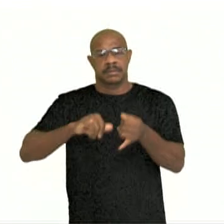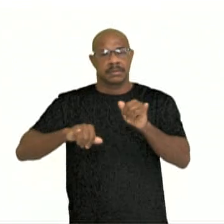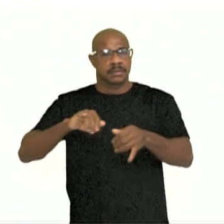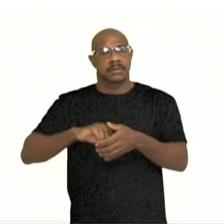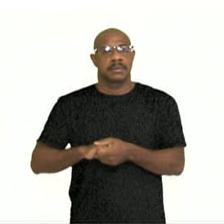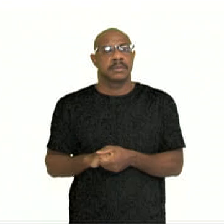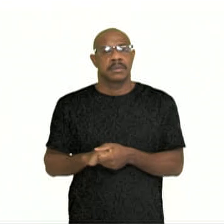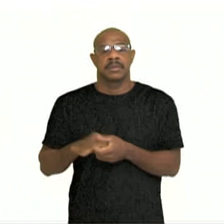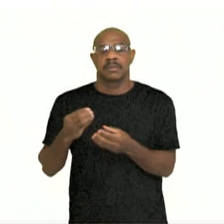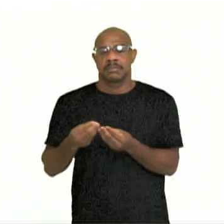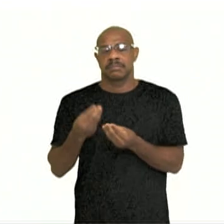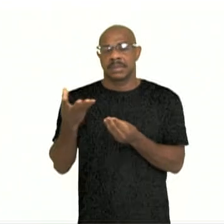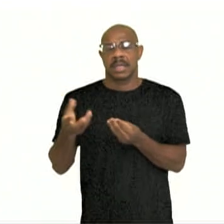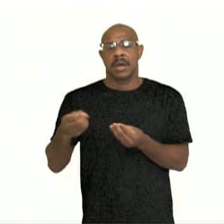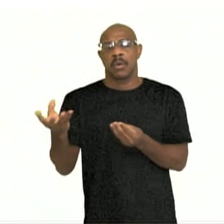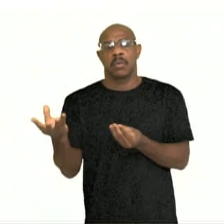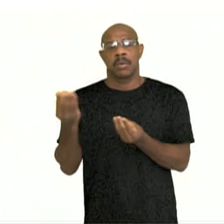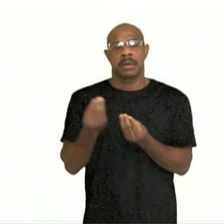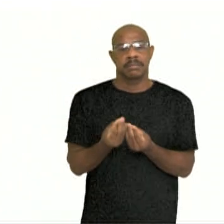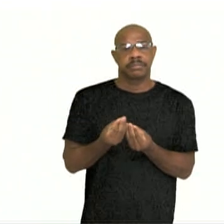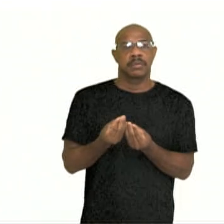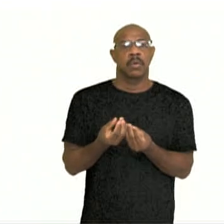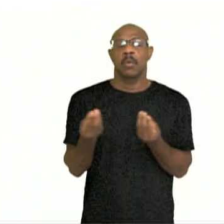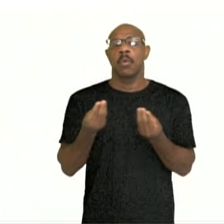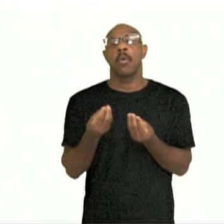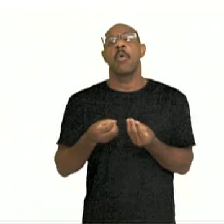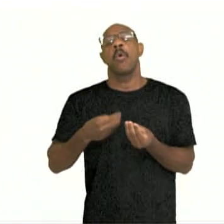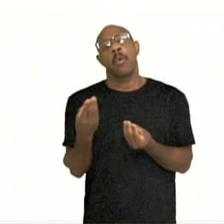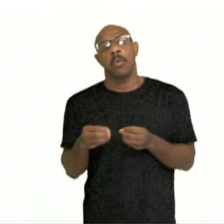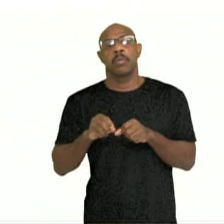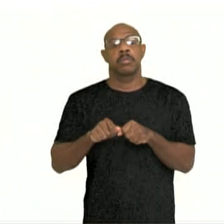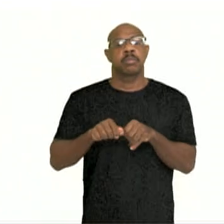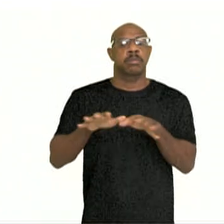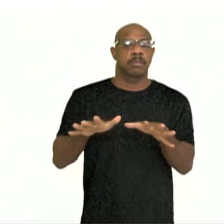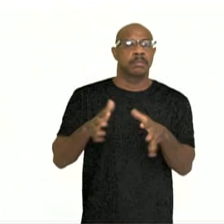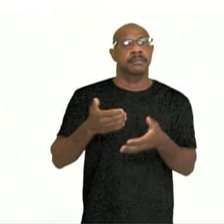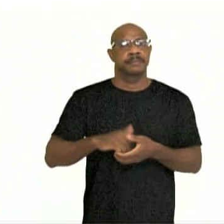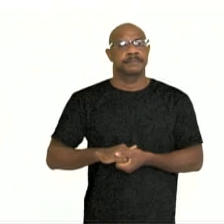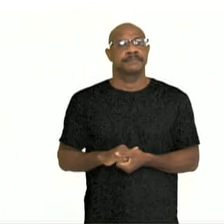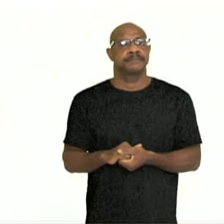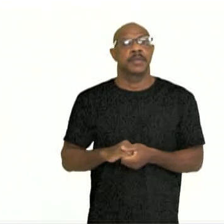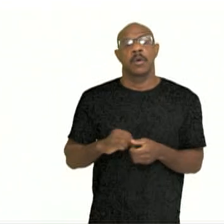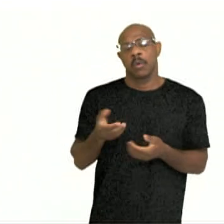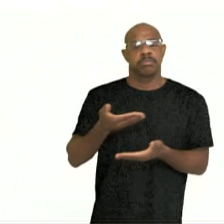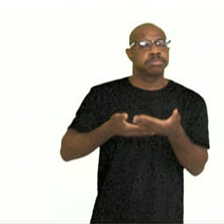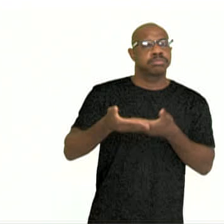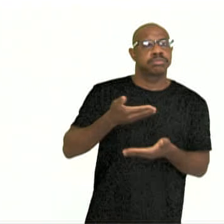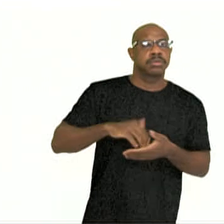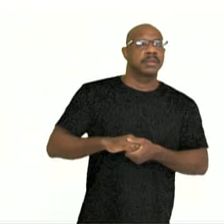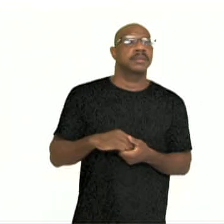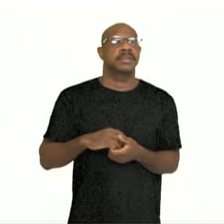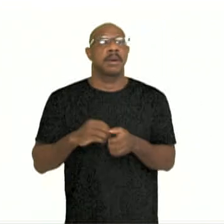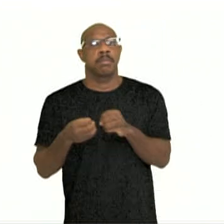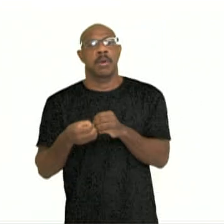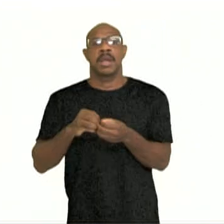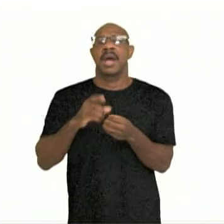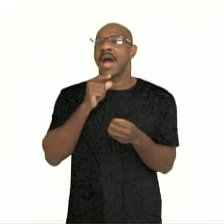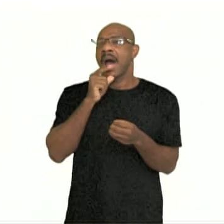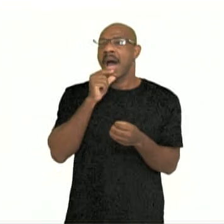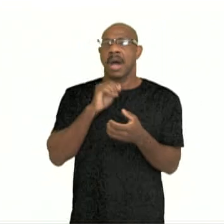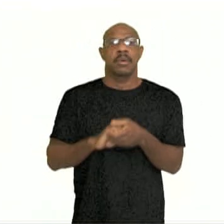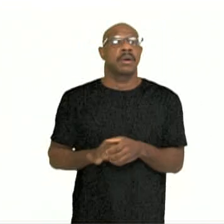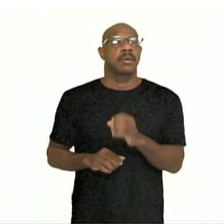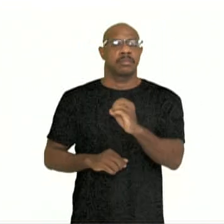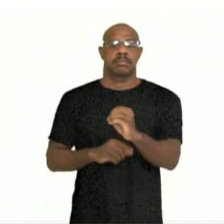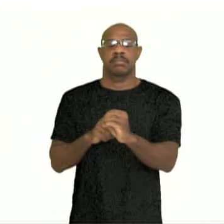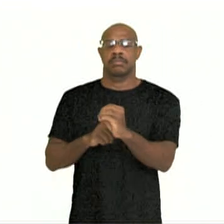doam e recebem ou compartilham elétrons. Na ligação covalente, aqui nós temos a molécula de água, o oxigênio